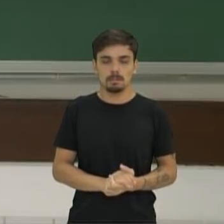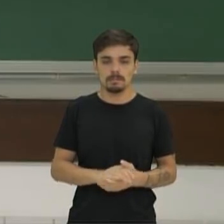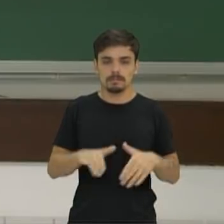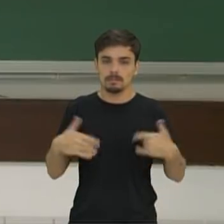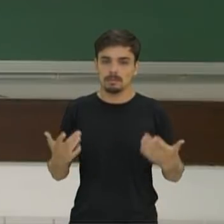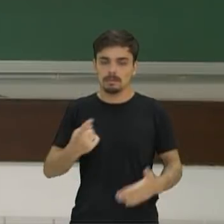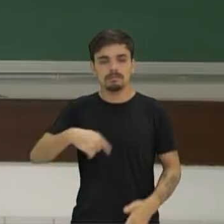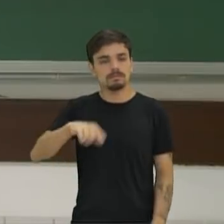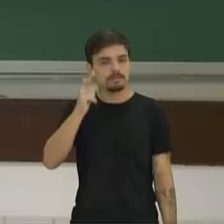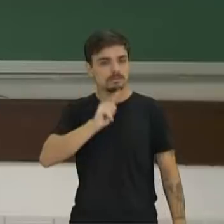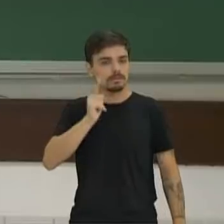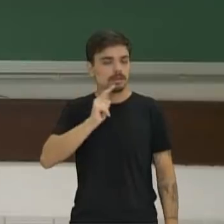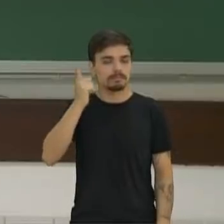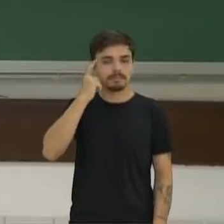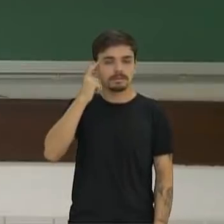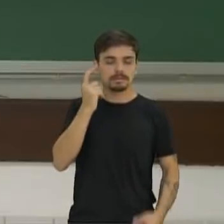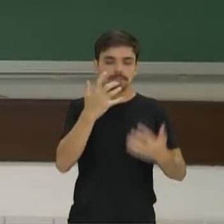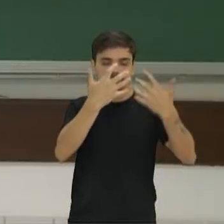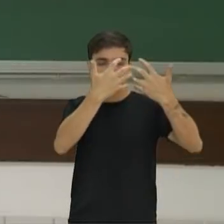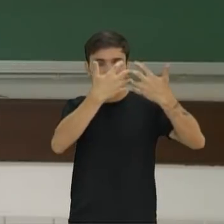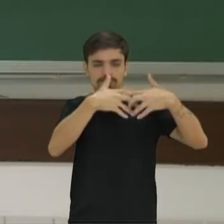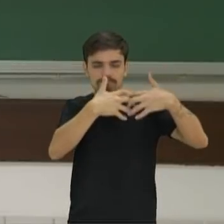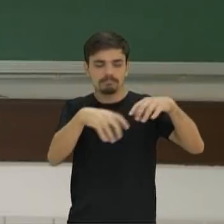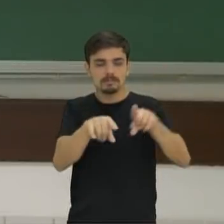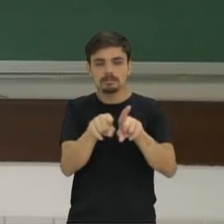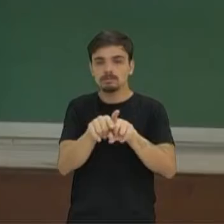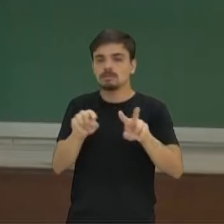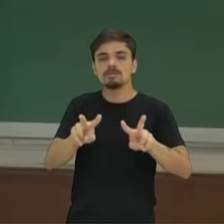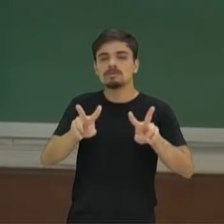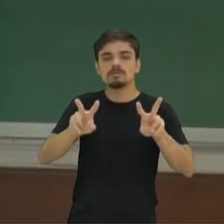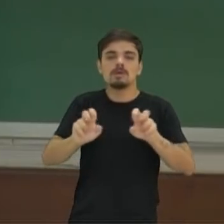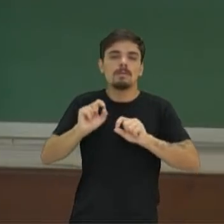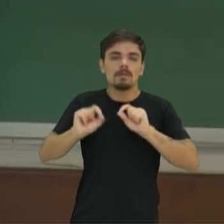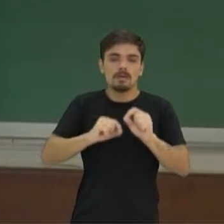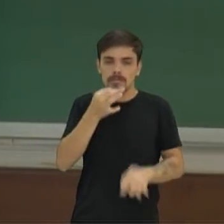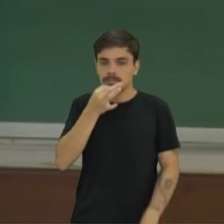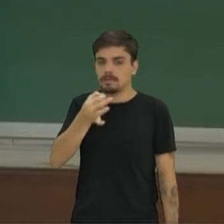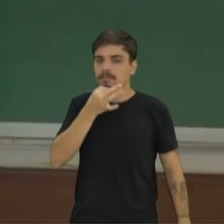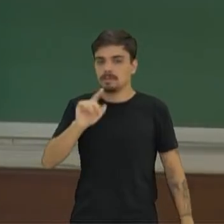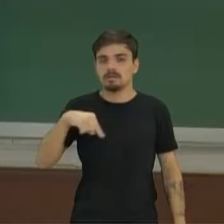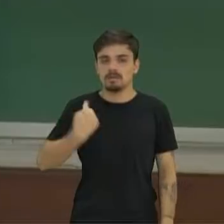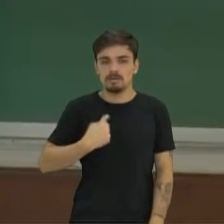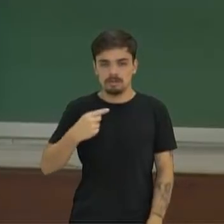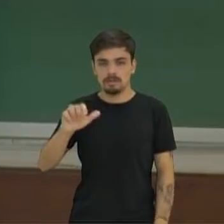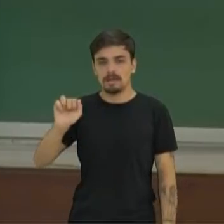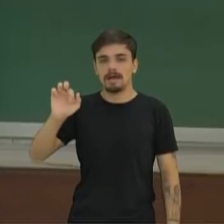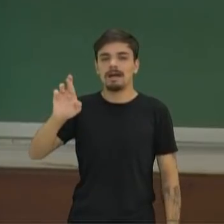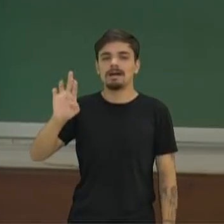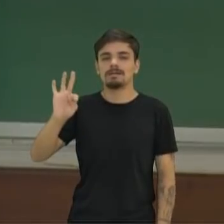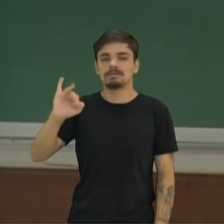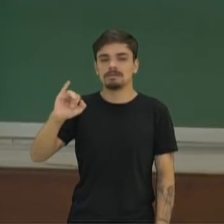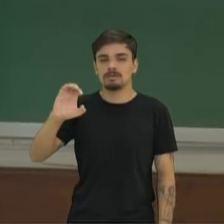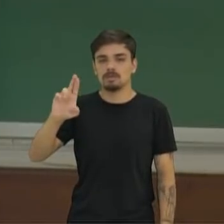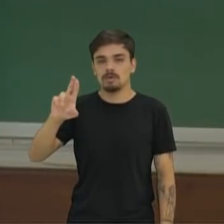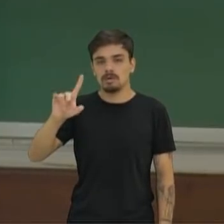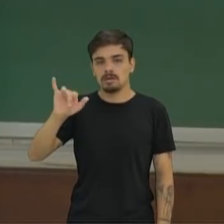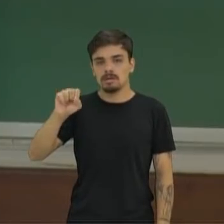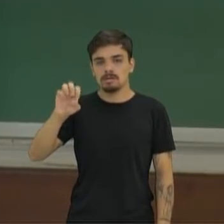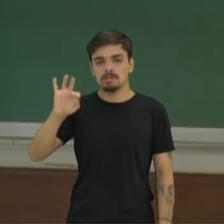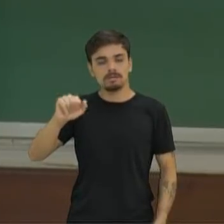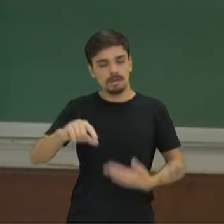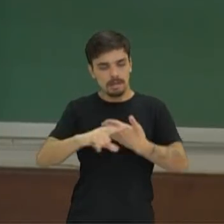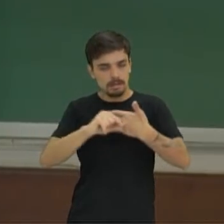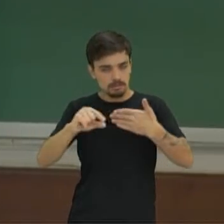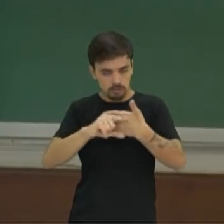Então, conseguiram pensar, refletir, pensar a respeito da opinião da nossa articulista, da autora desse texto, né, a